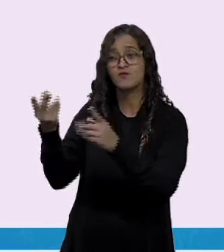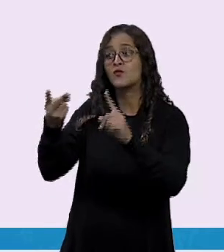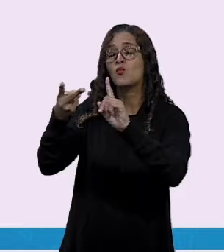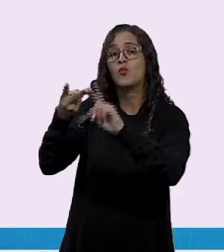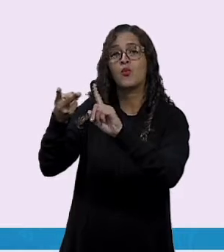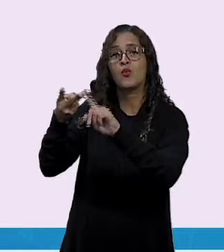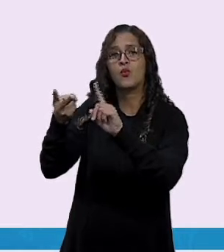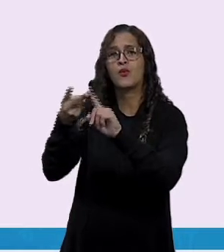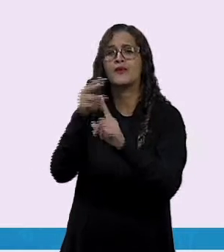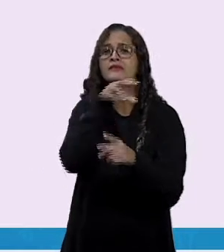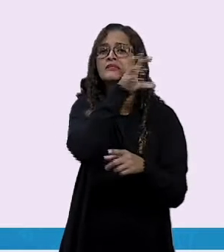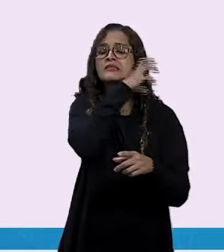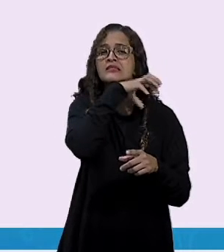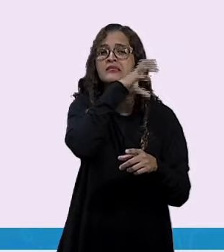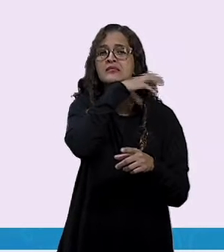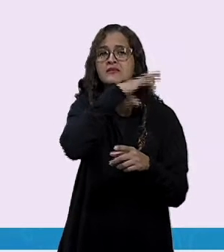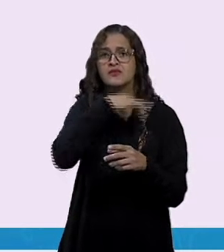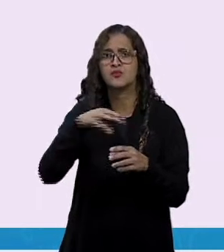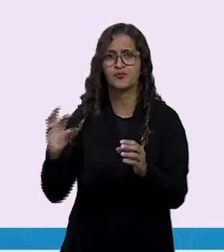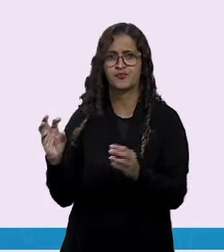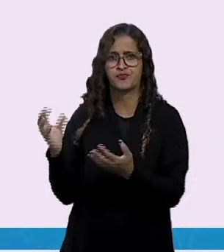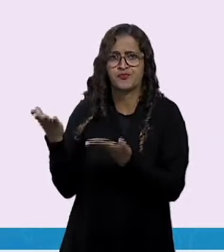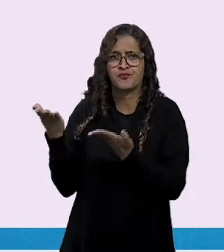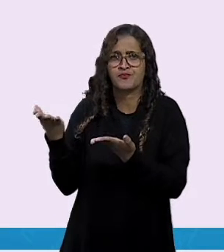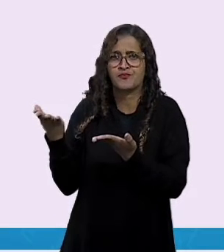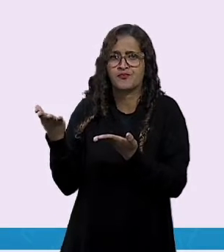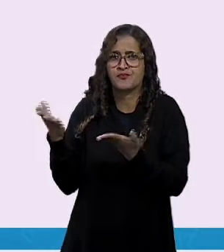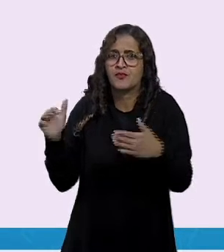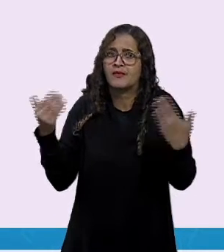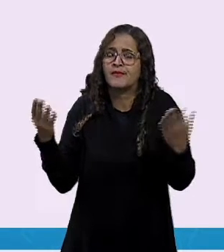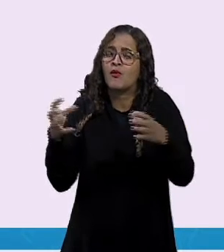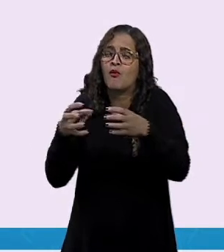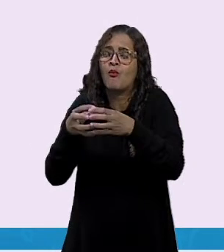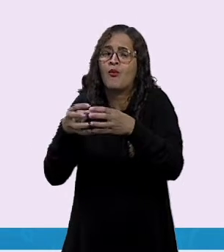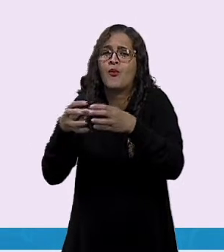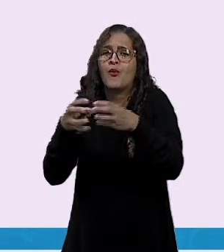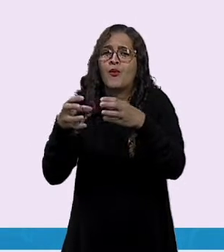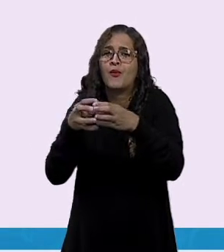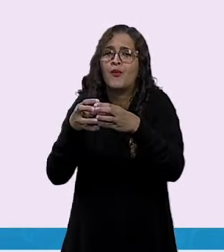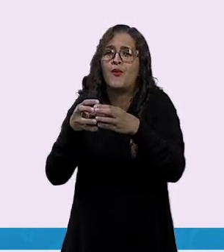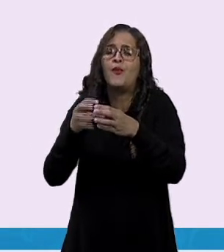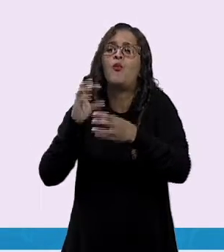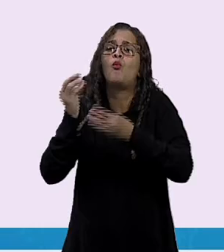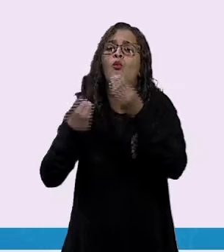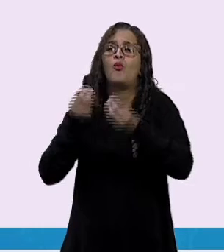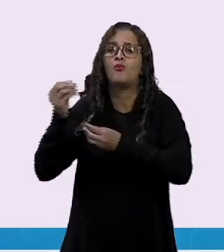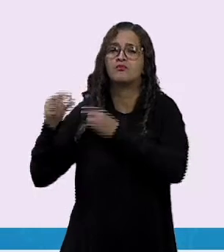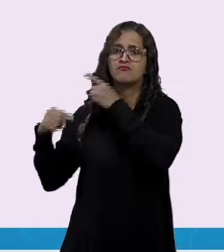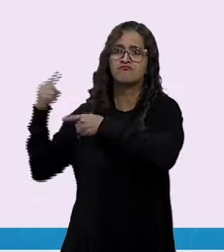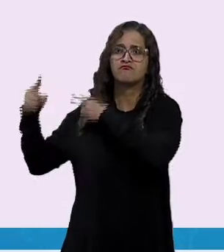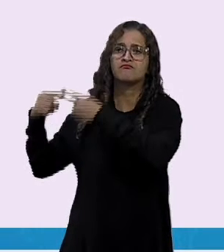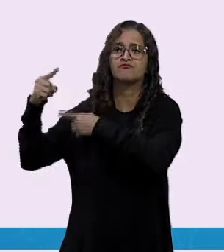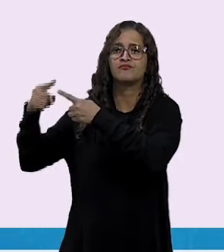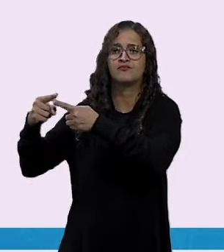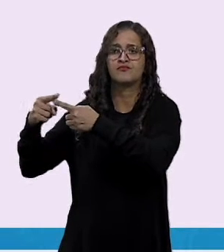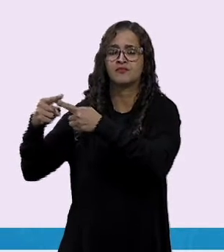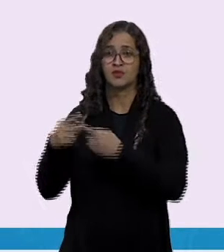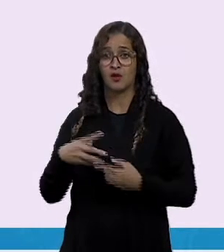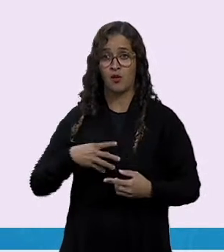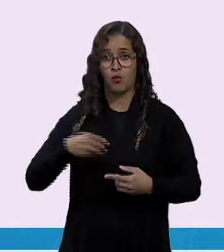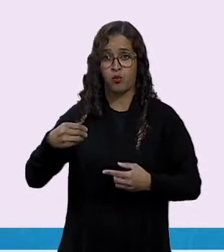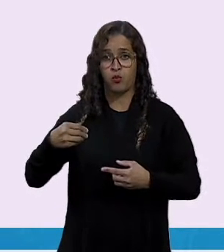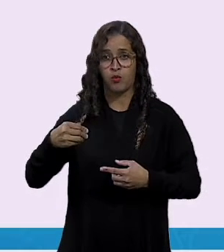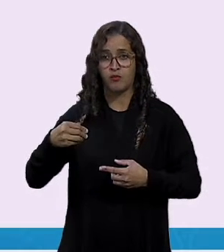Os próximos animais, olha, ovíparos. Qual é essa classe? Como que é a reprodução? São animais cujos filhotes